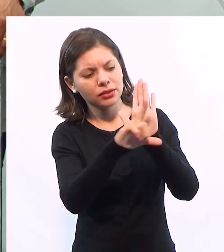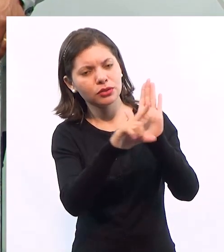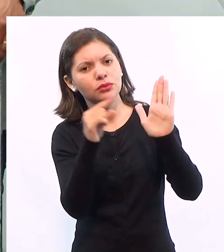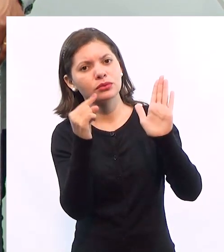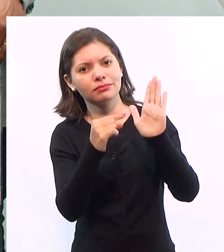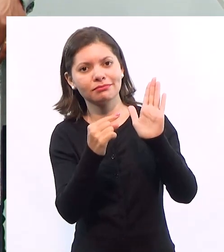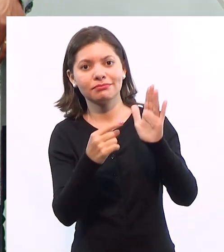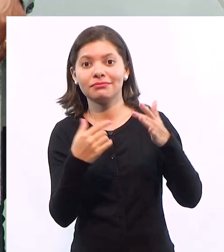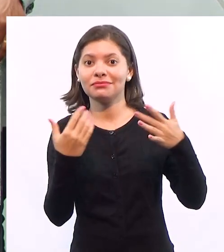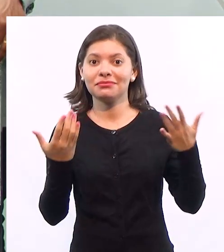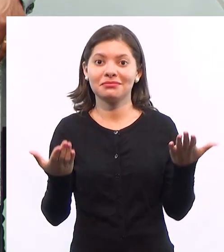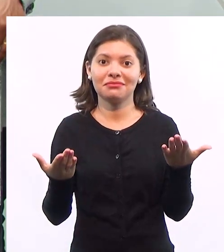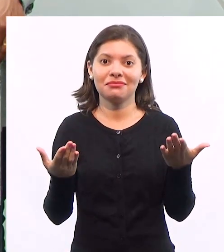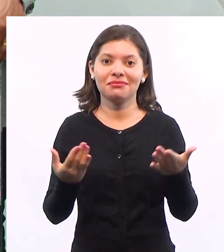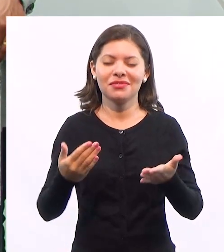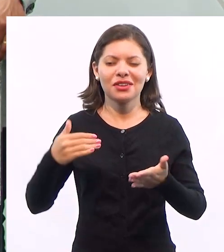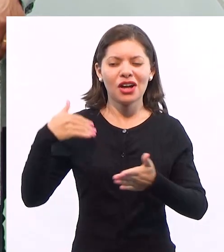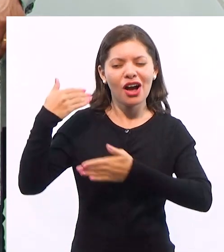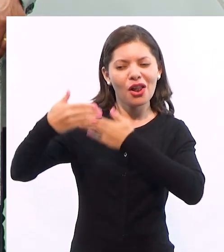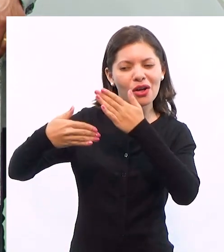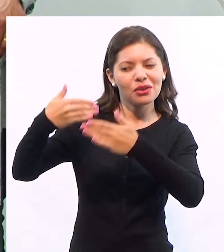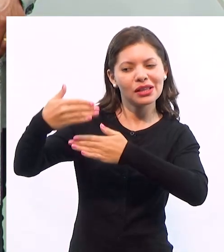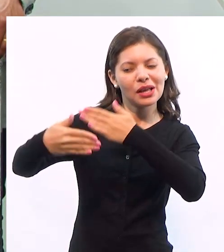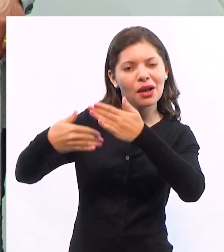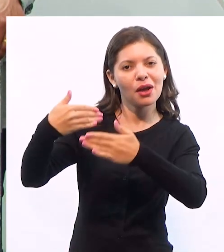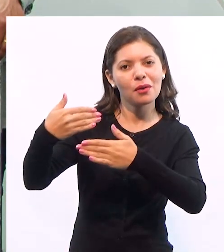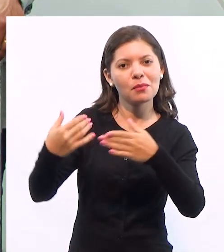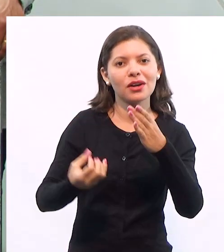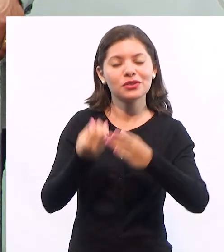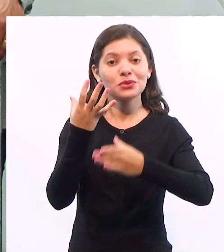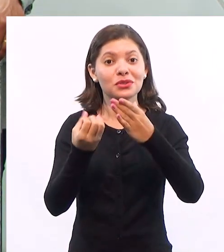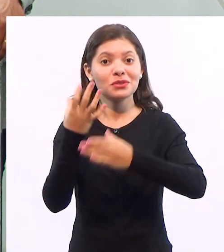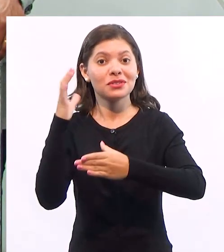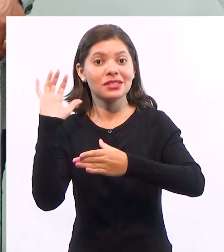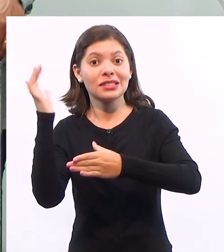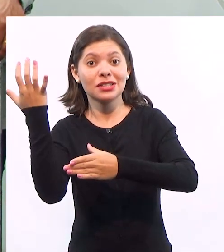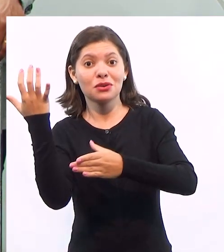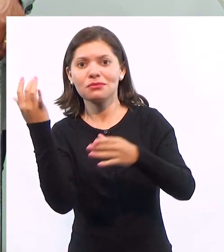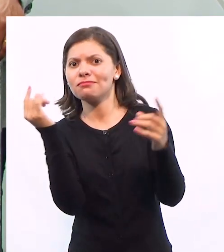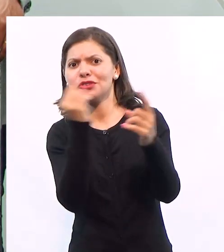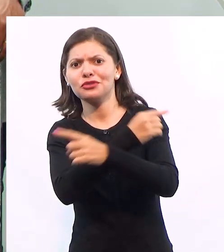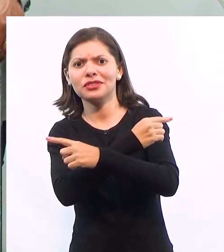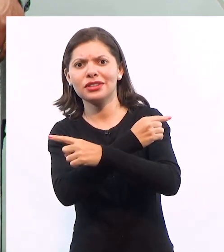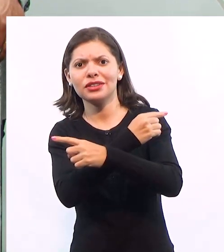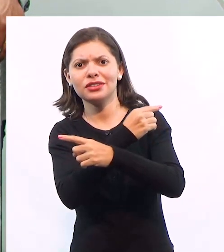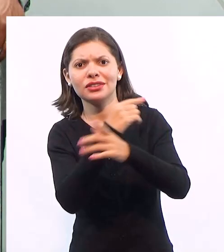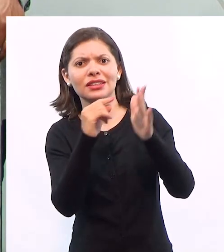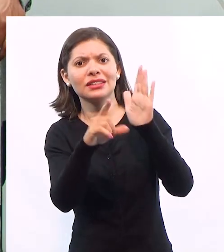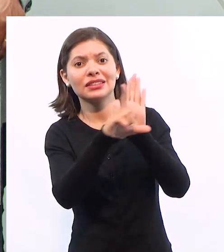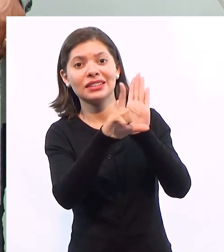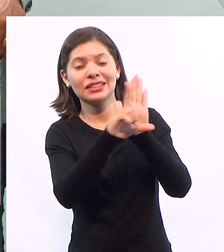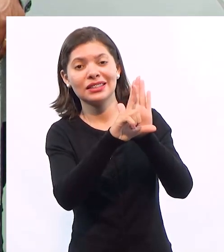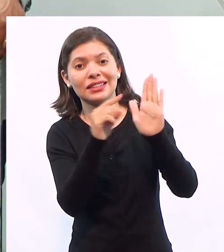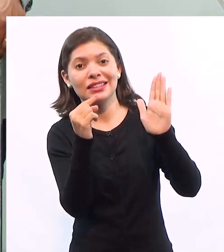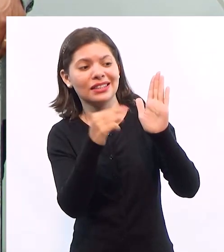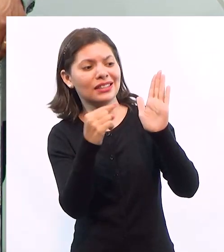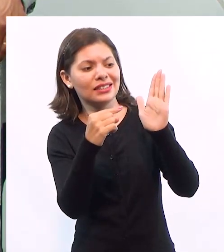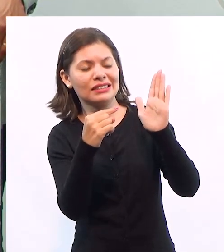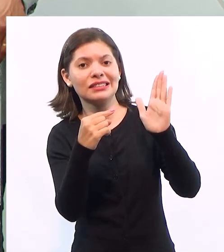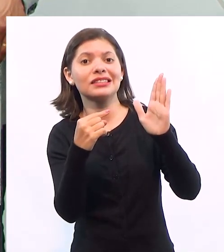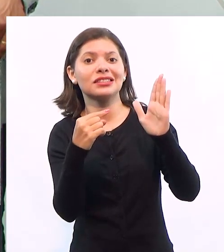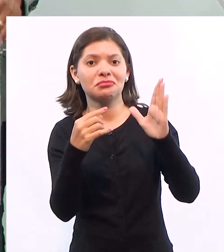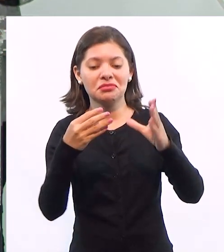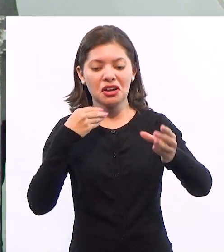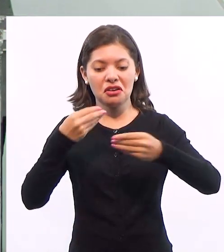fazer, é isso que eu vou fazer. Só que ao longo do tempo vão surgindo situações totalmente adversas àquilo que está escrito. E se eu não